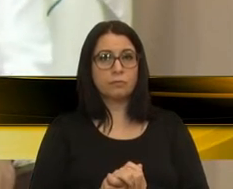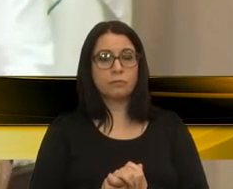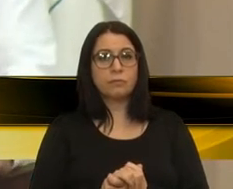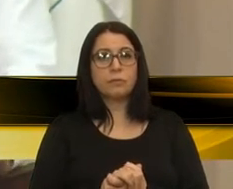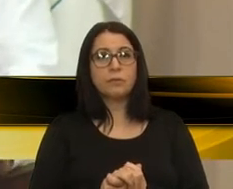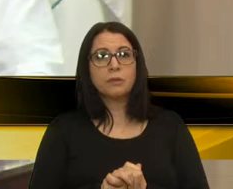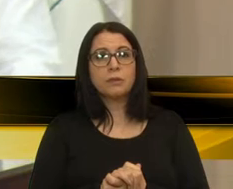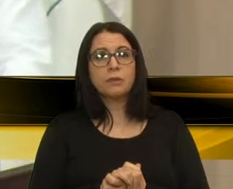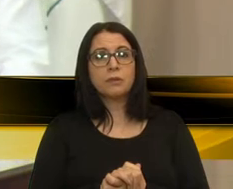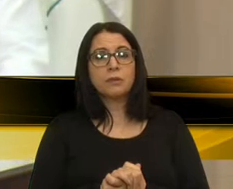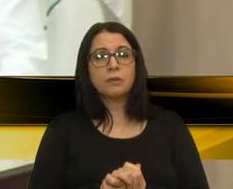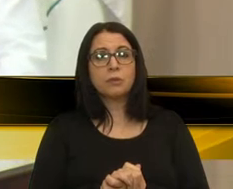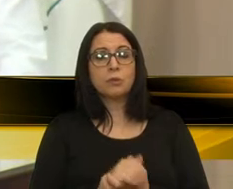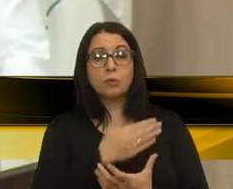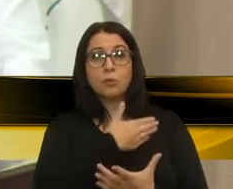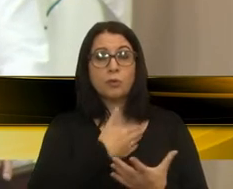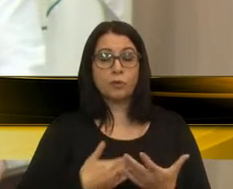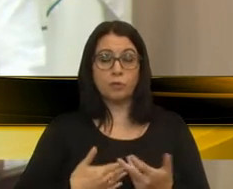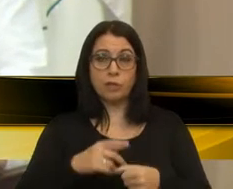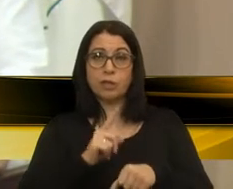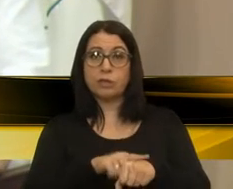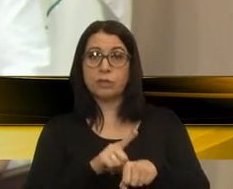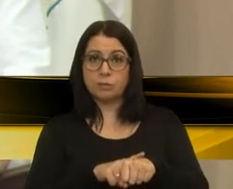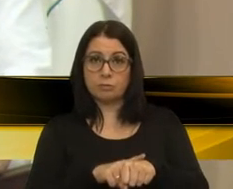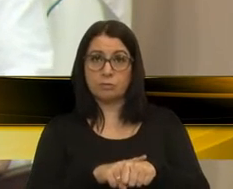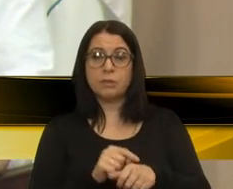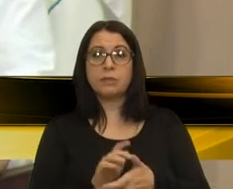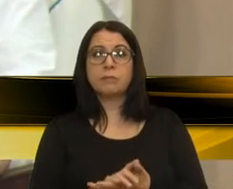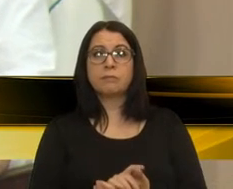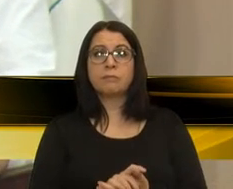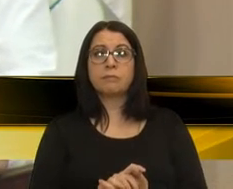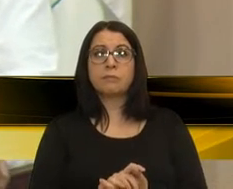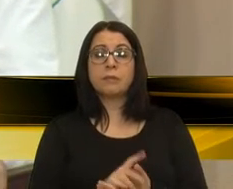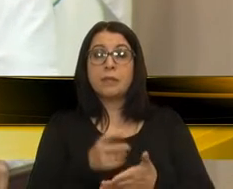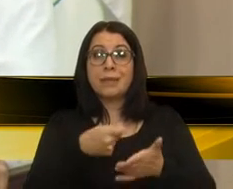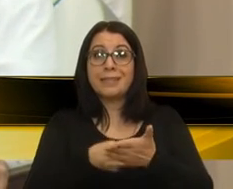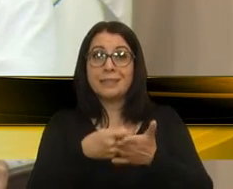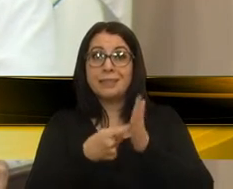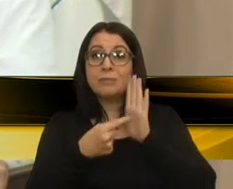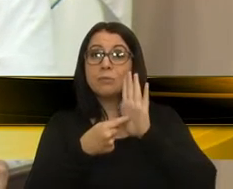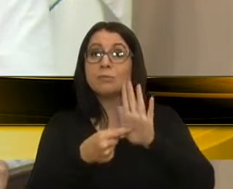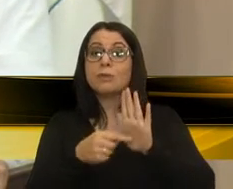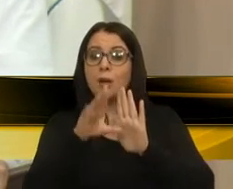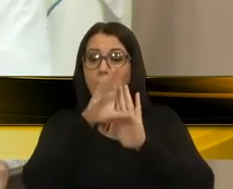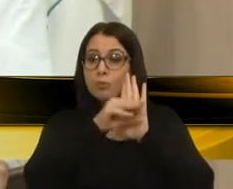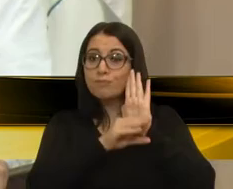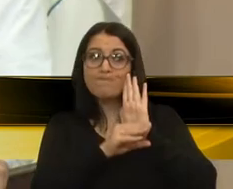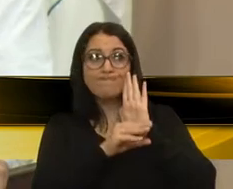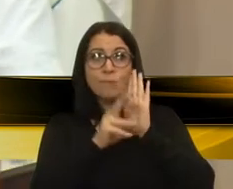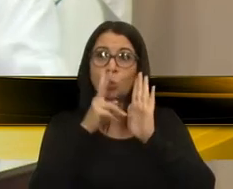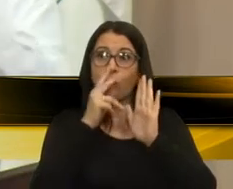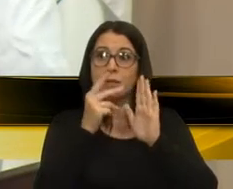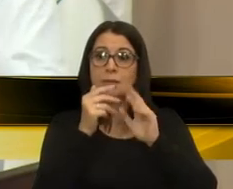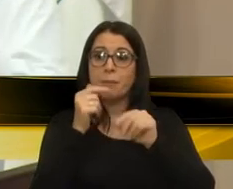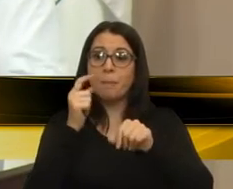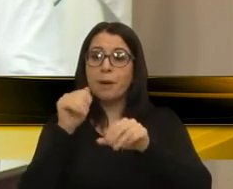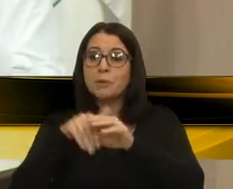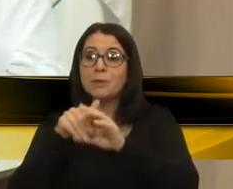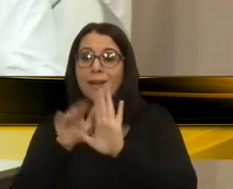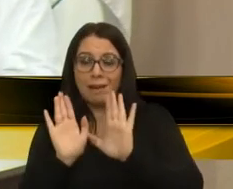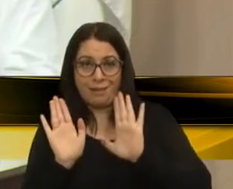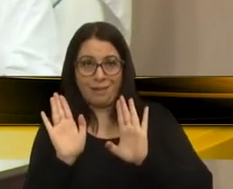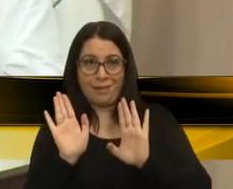vereador de lá. O governo, nesse momento, ele tenta trazer um conteúdo quase que eleitoral. Eu tenho usado um